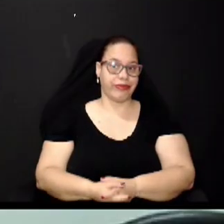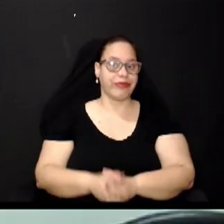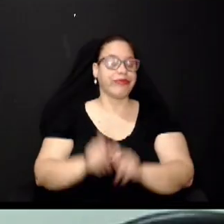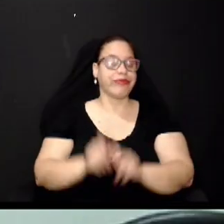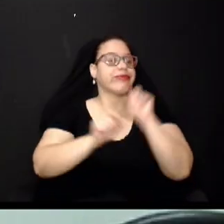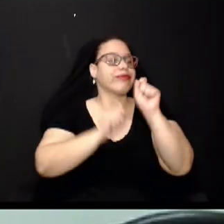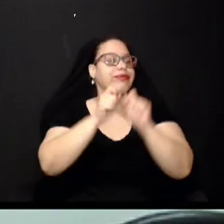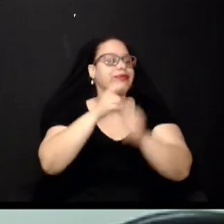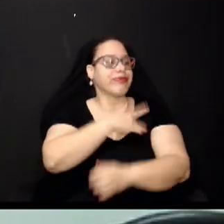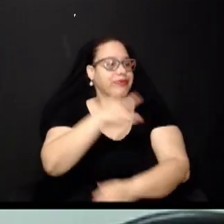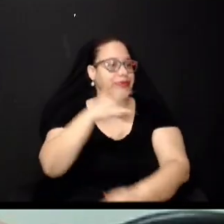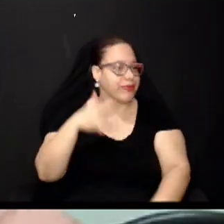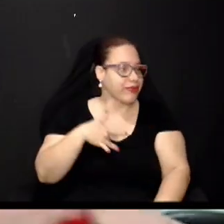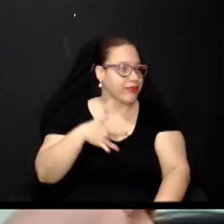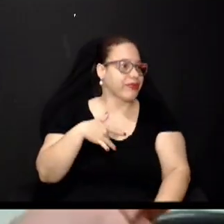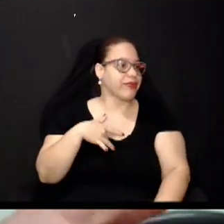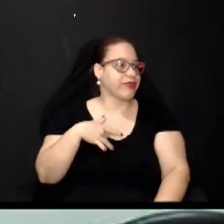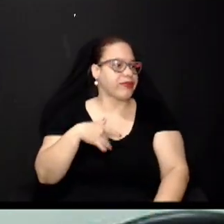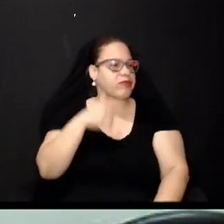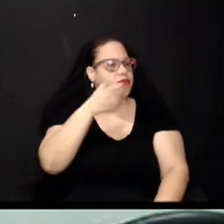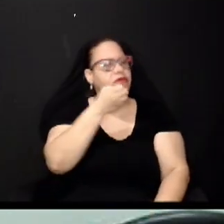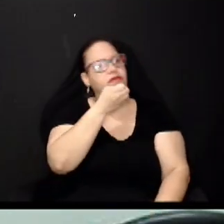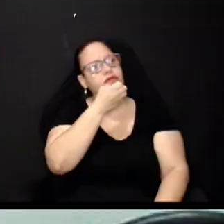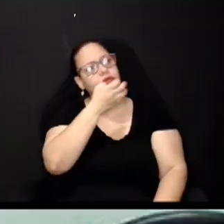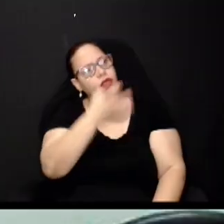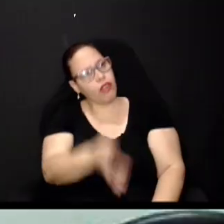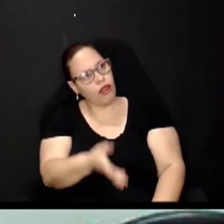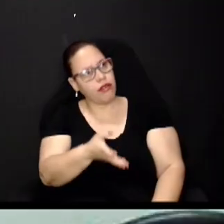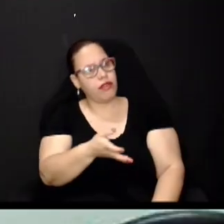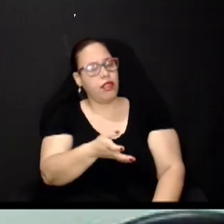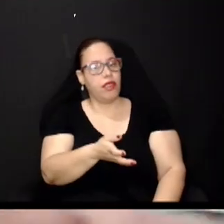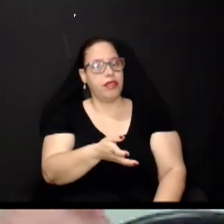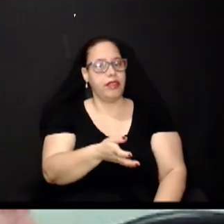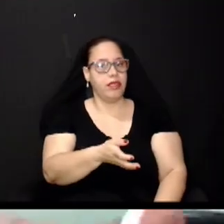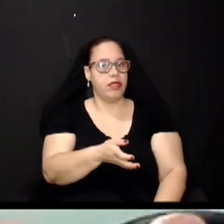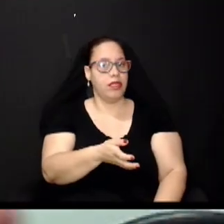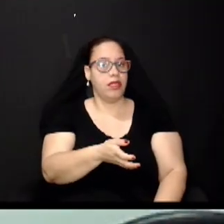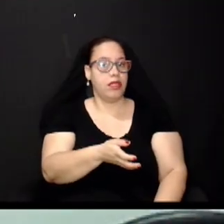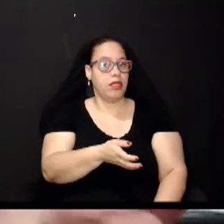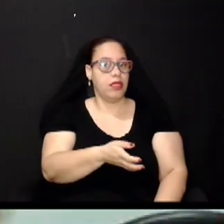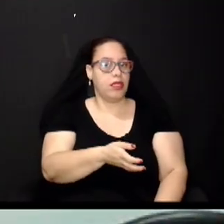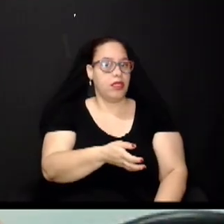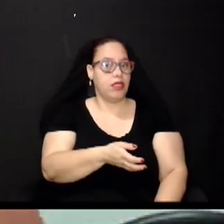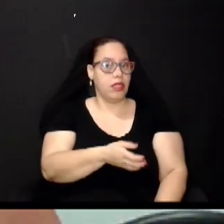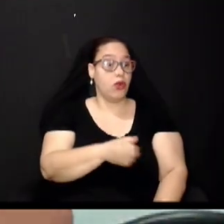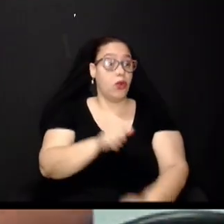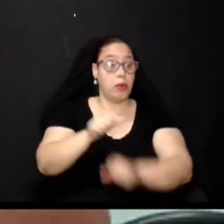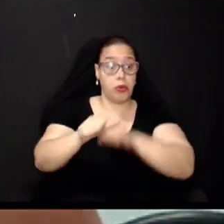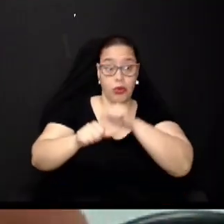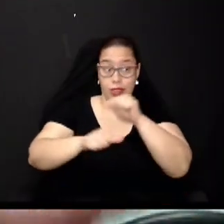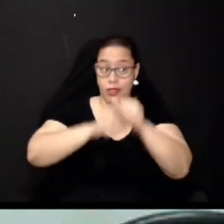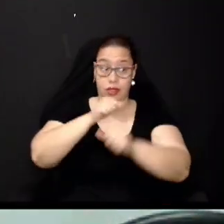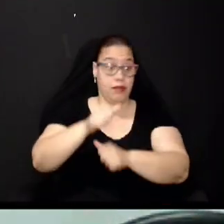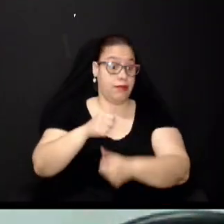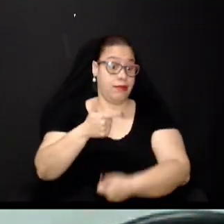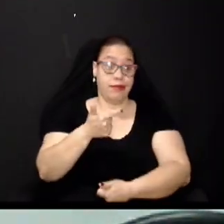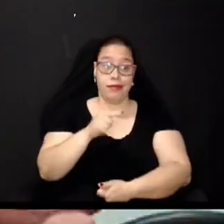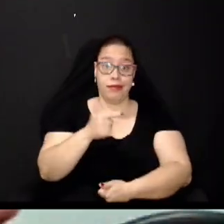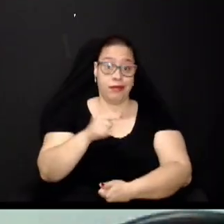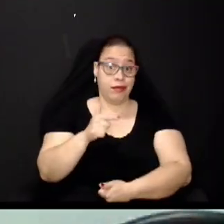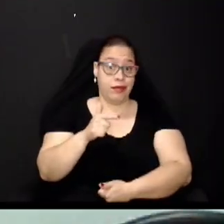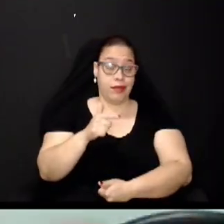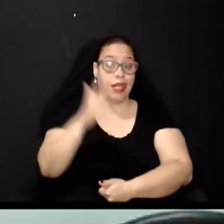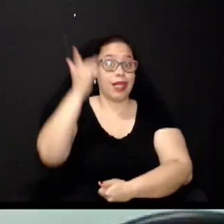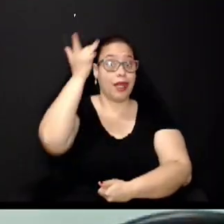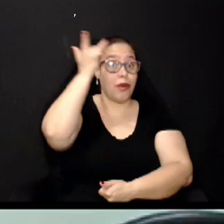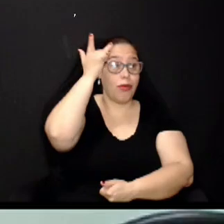saudável, o que é palpável, a gente não vai ter uma transição, a gente não vai ter, né, essa maturidade